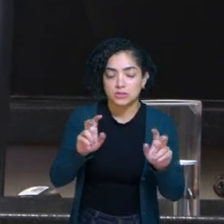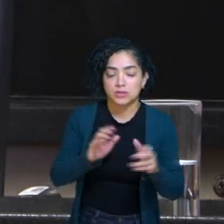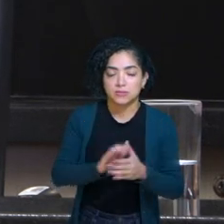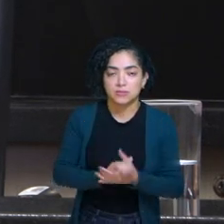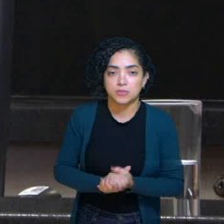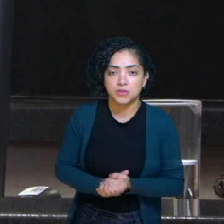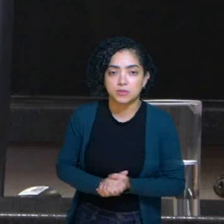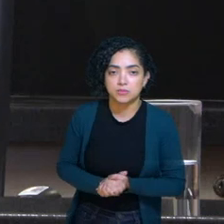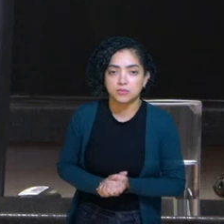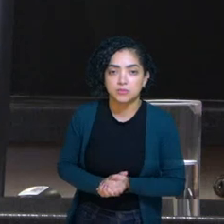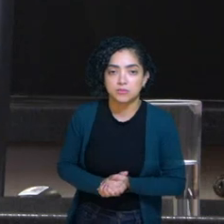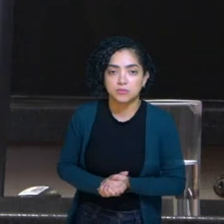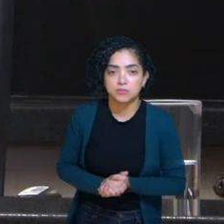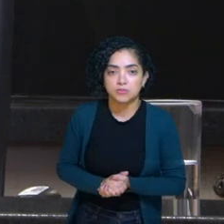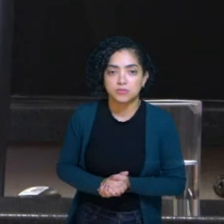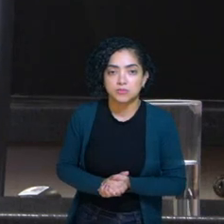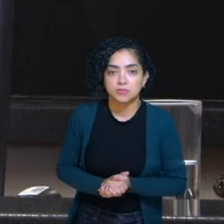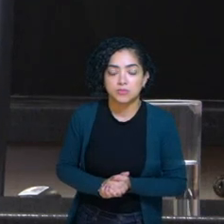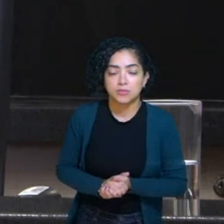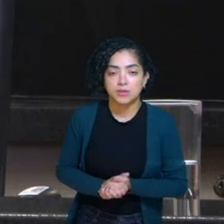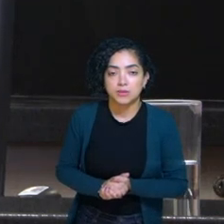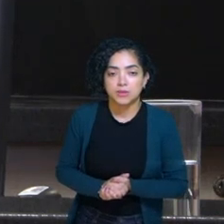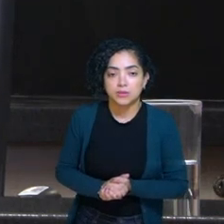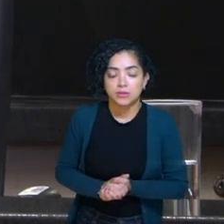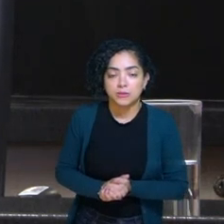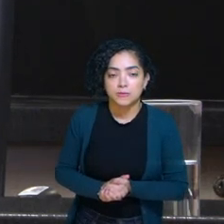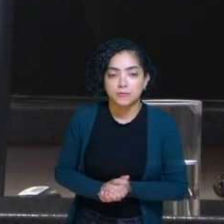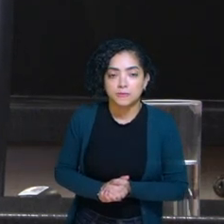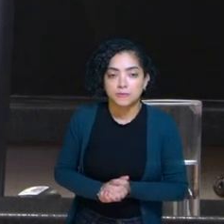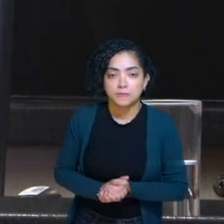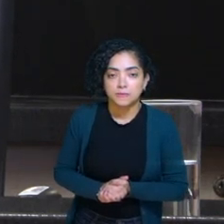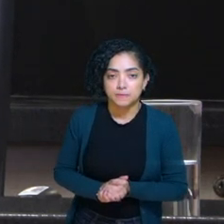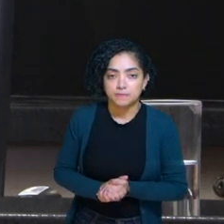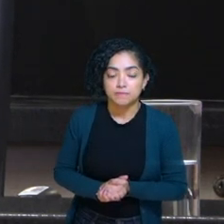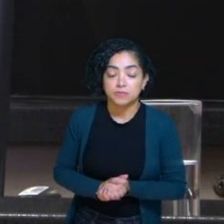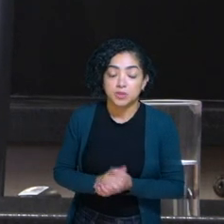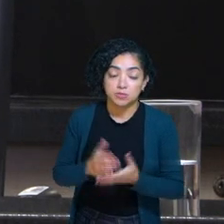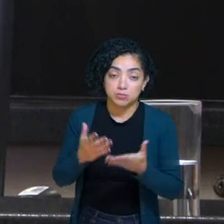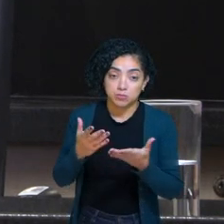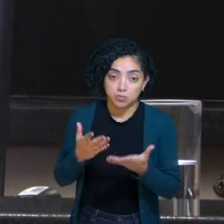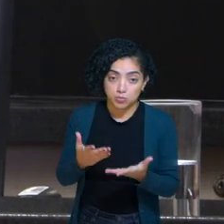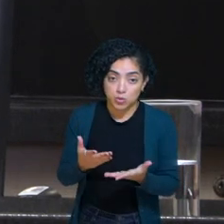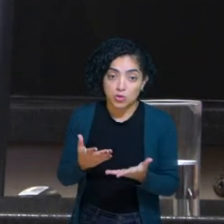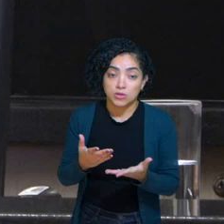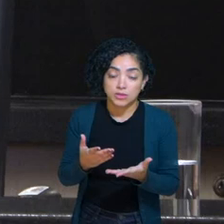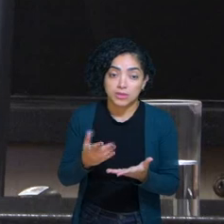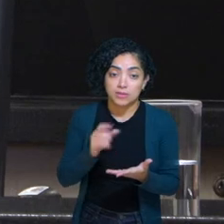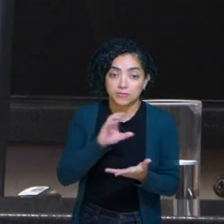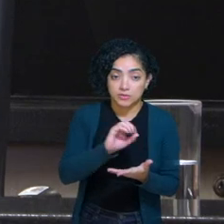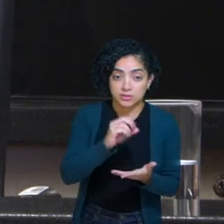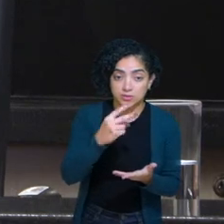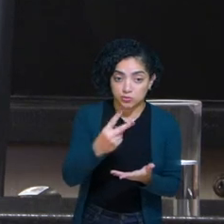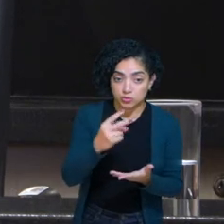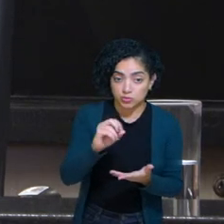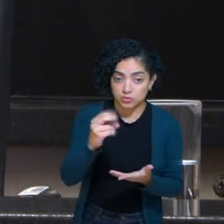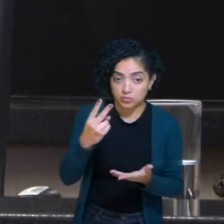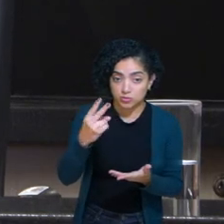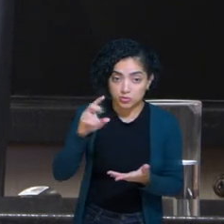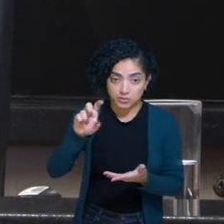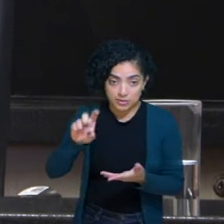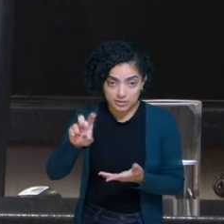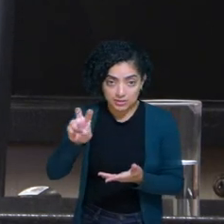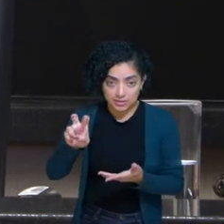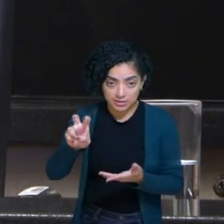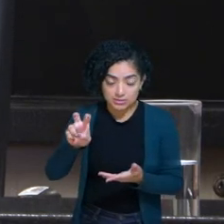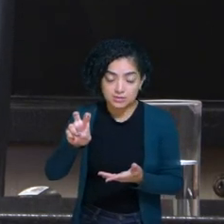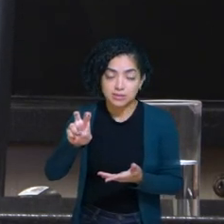eh consideramos que ela embora leve em consideração a 02 2015 ela faz uma nós